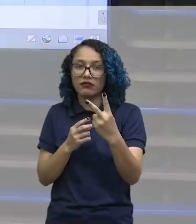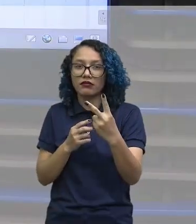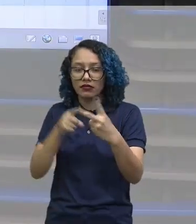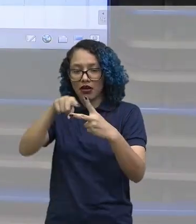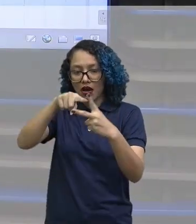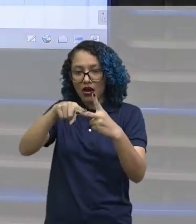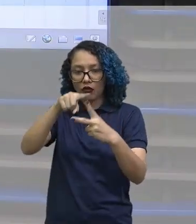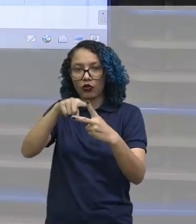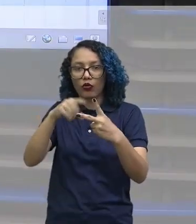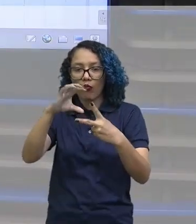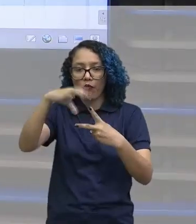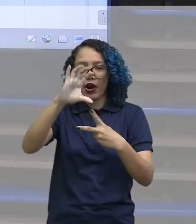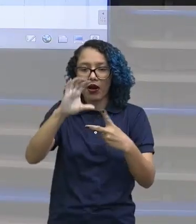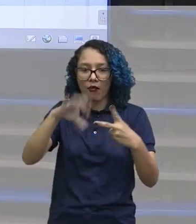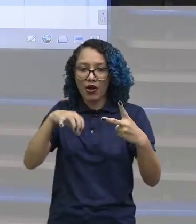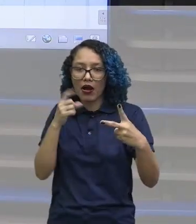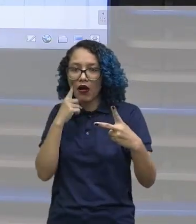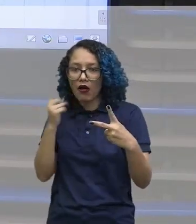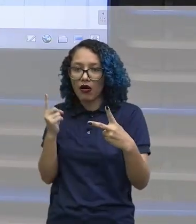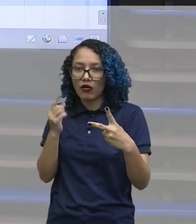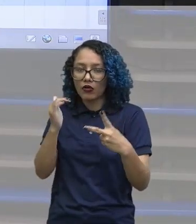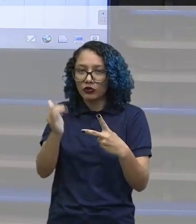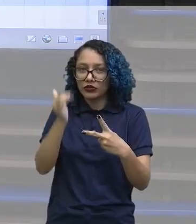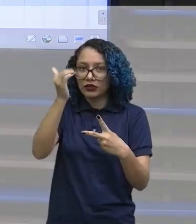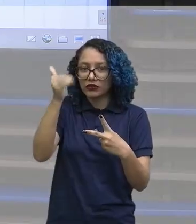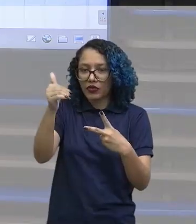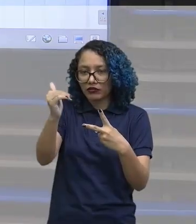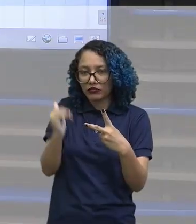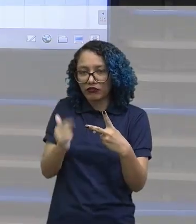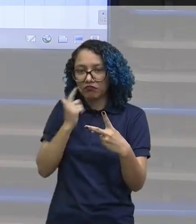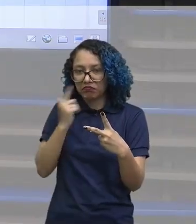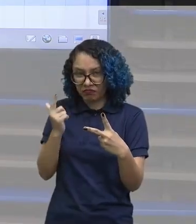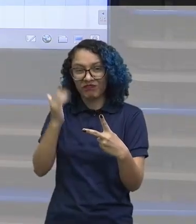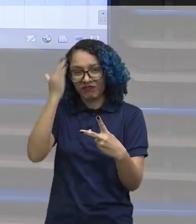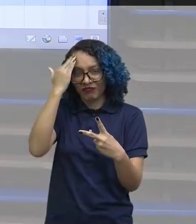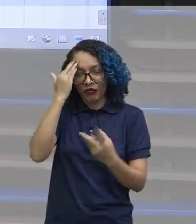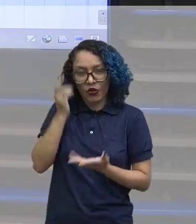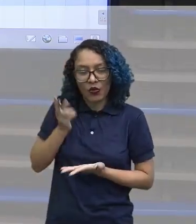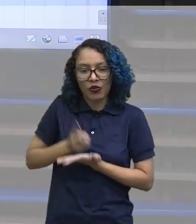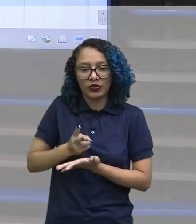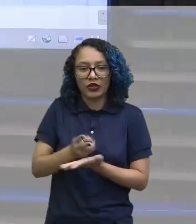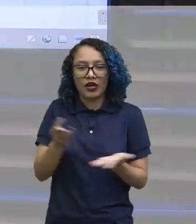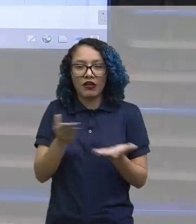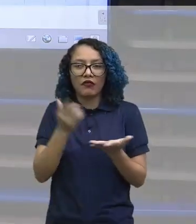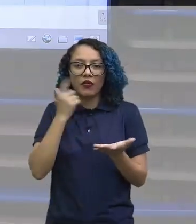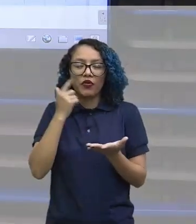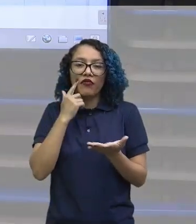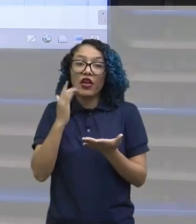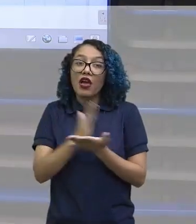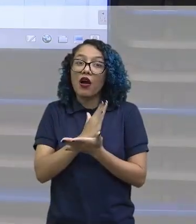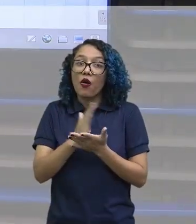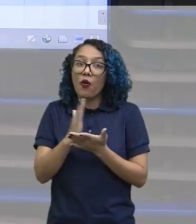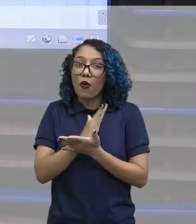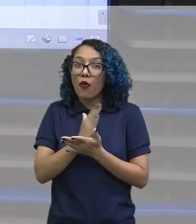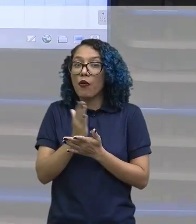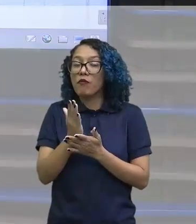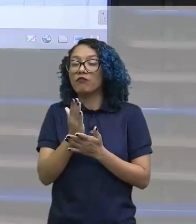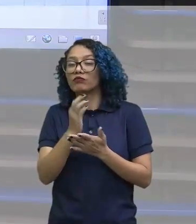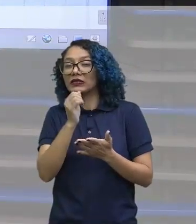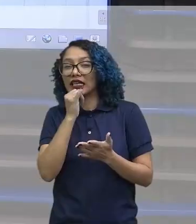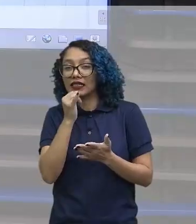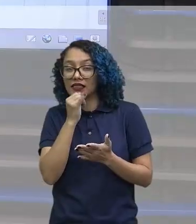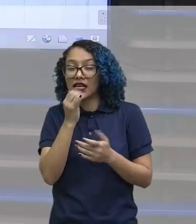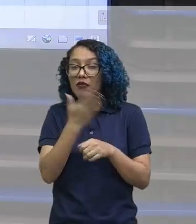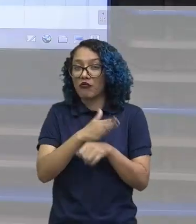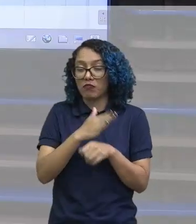em dois ângulos iguais, como nós temos aqui na imagem. Tudo bem? Bora avançar porque agora vamos fazer algumas questões, alguns exemplos